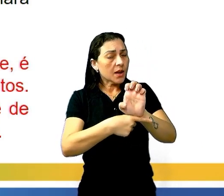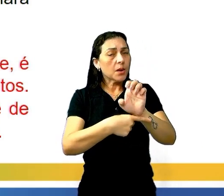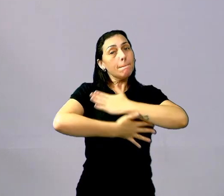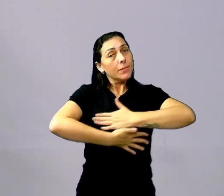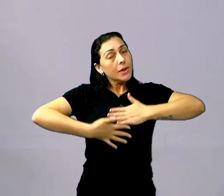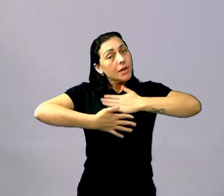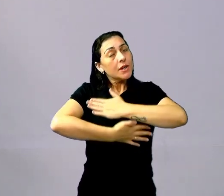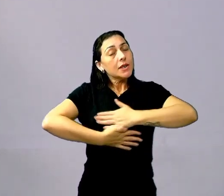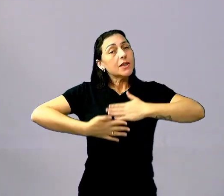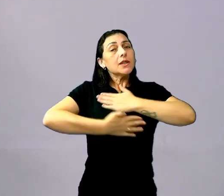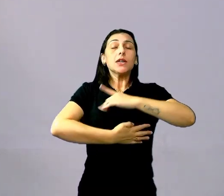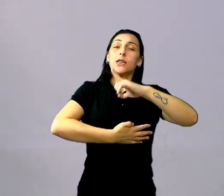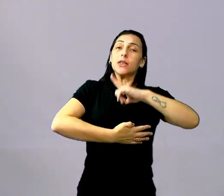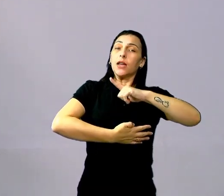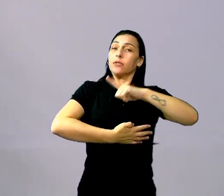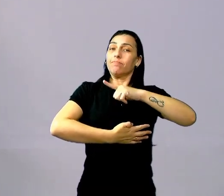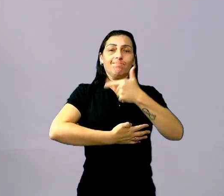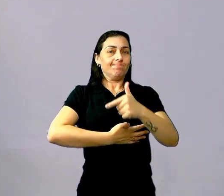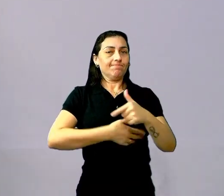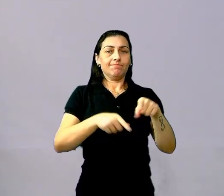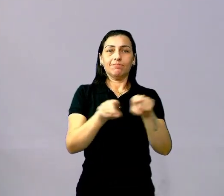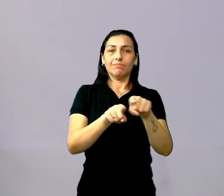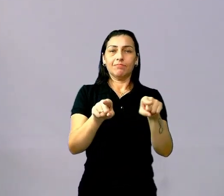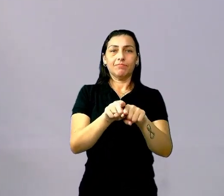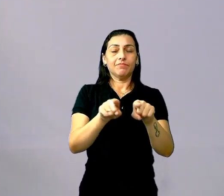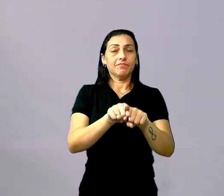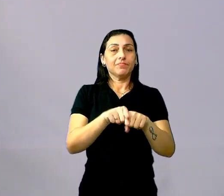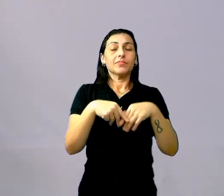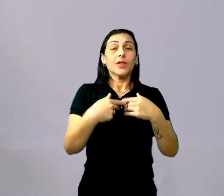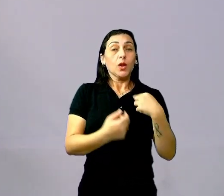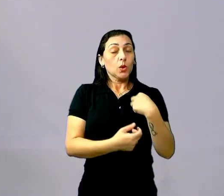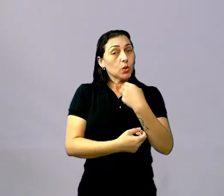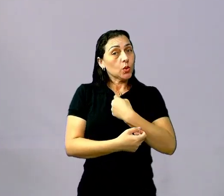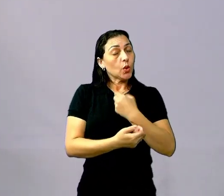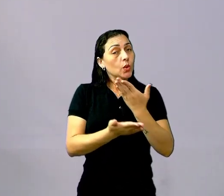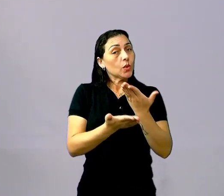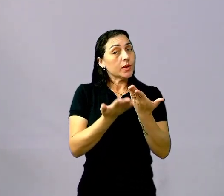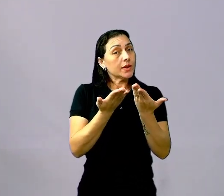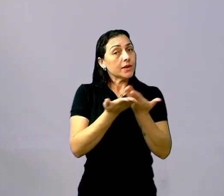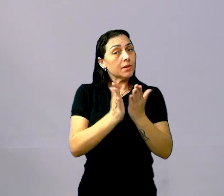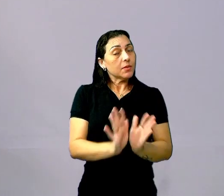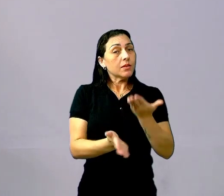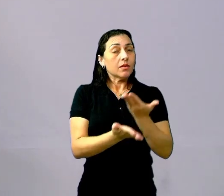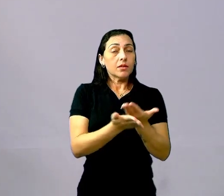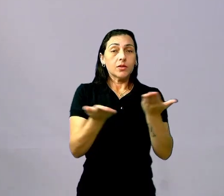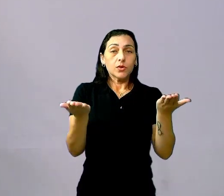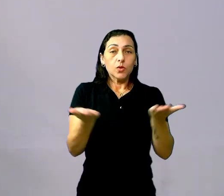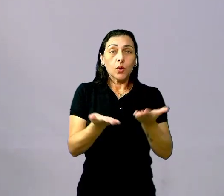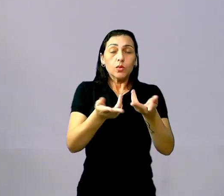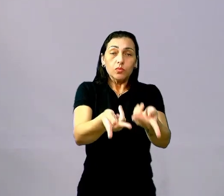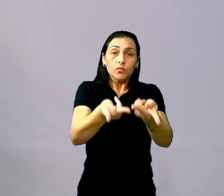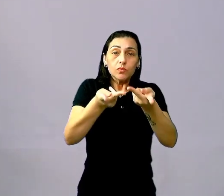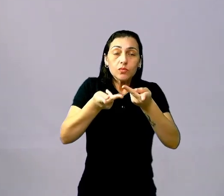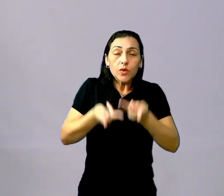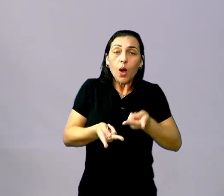bom, suas máximas práticas teriam como objeto o que é bom em si mesmo.